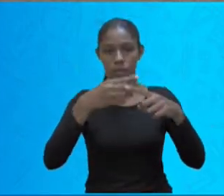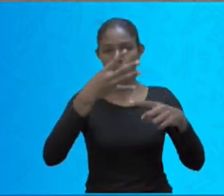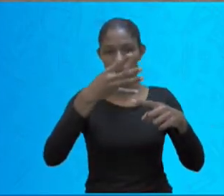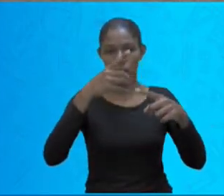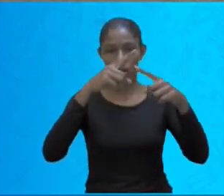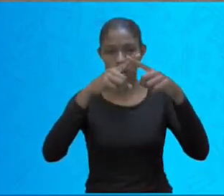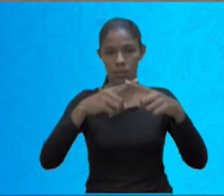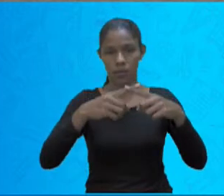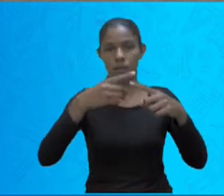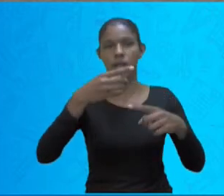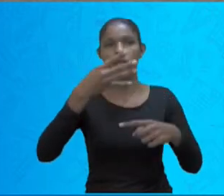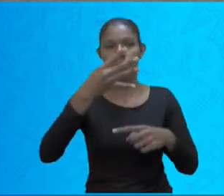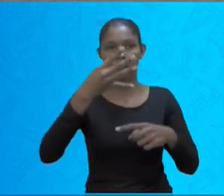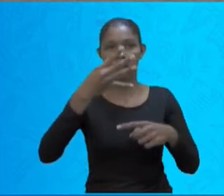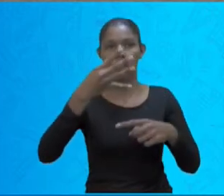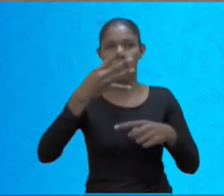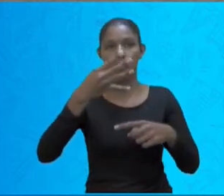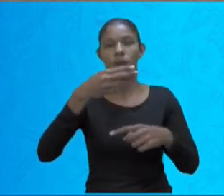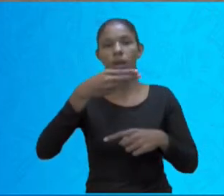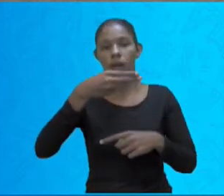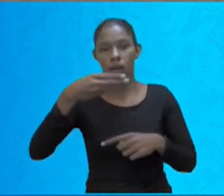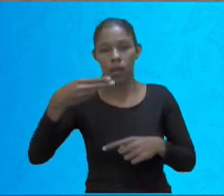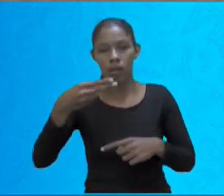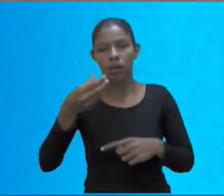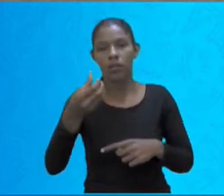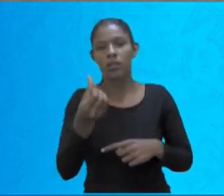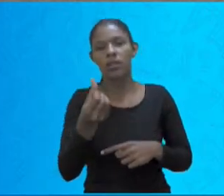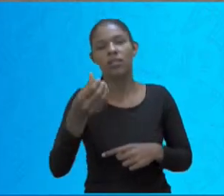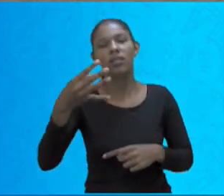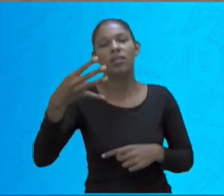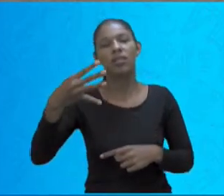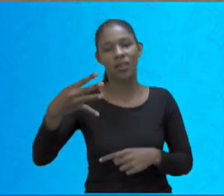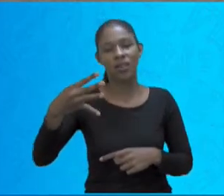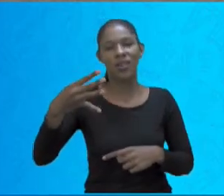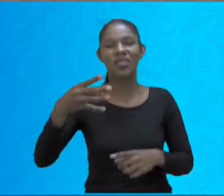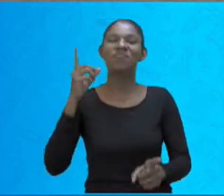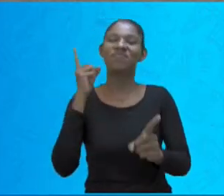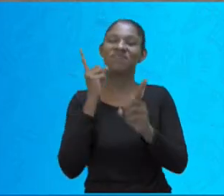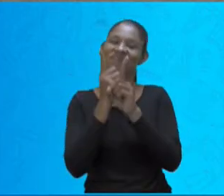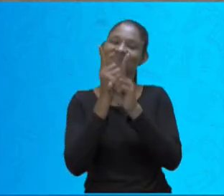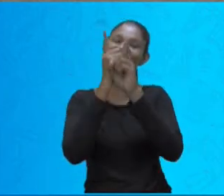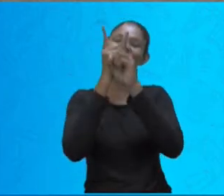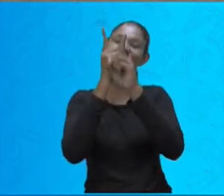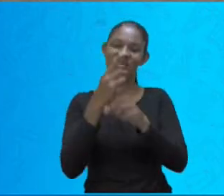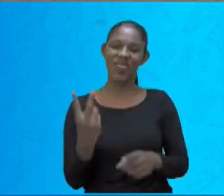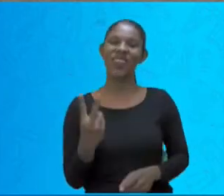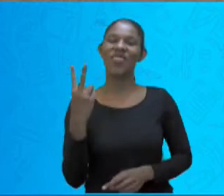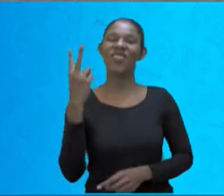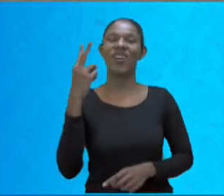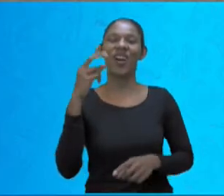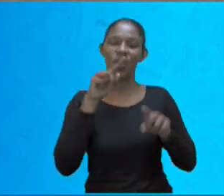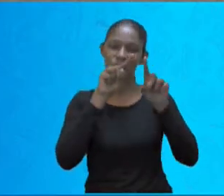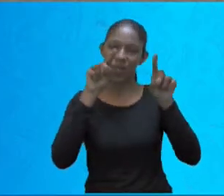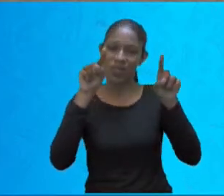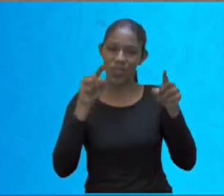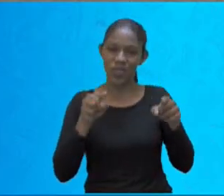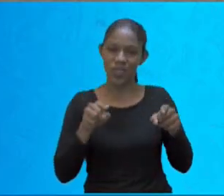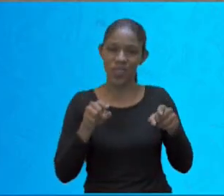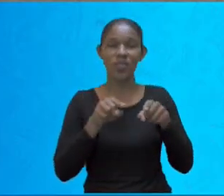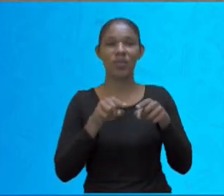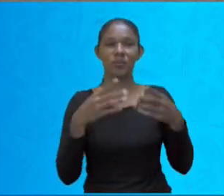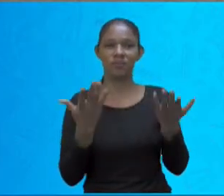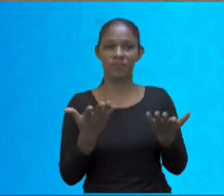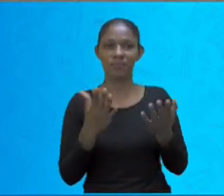4, 16. Vezes 4, 64. Opa, achei. Achei o valor da aresta. Então, a